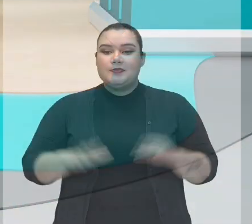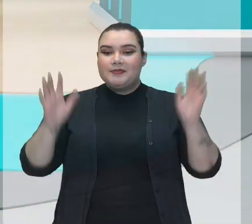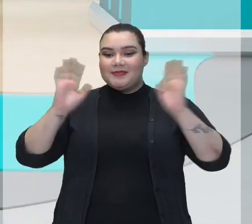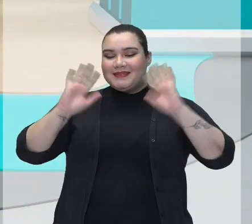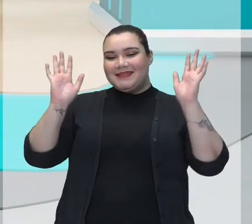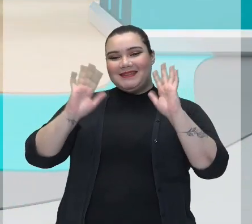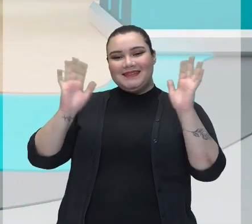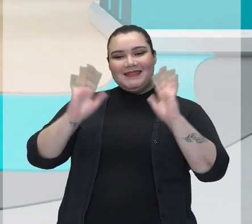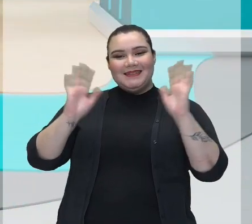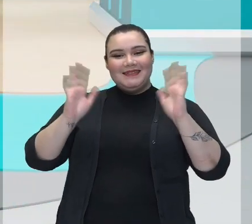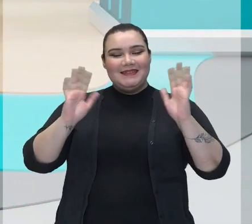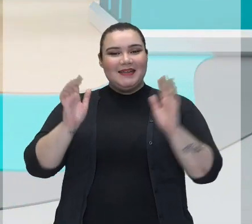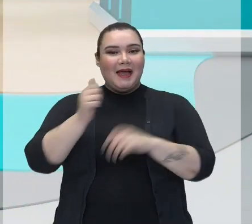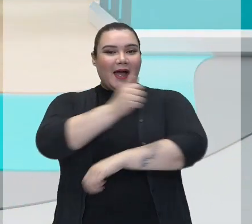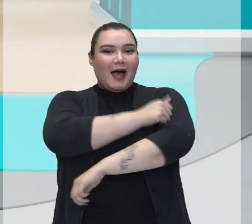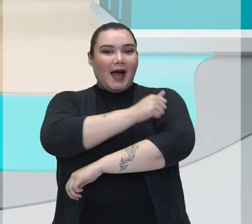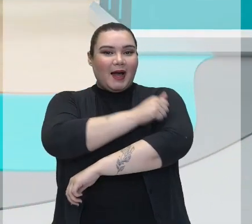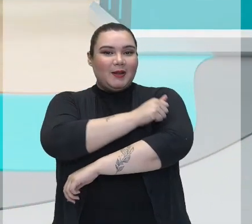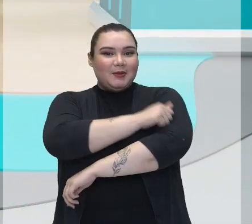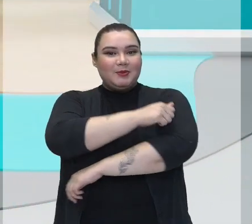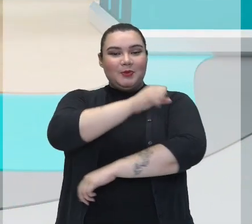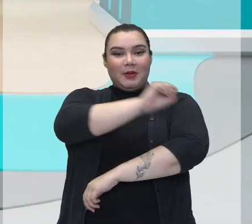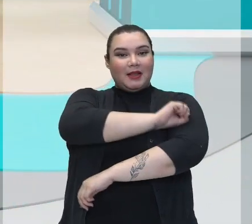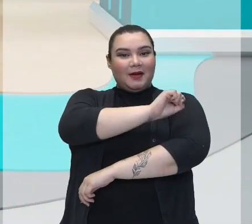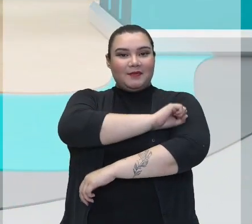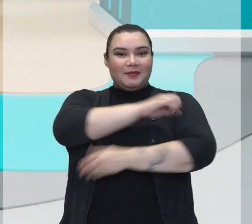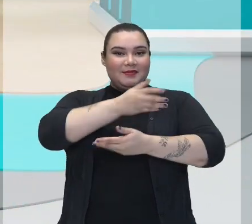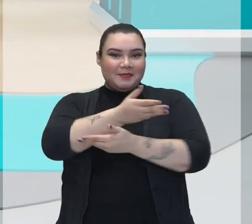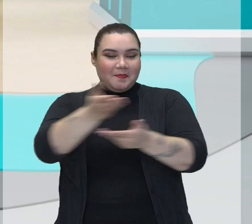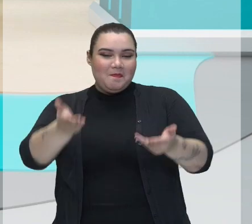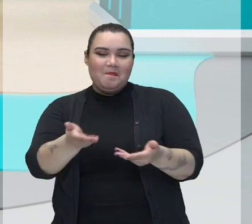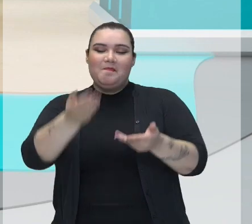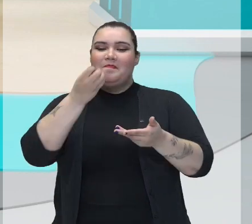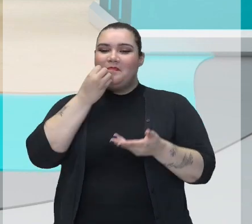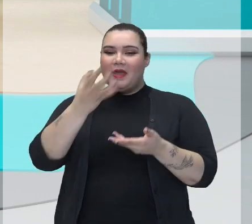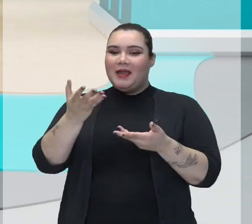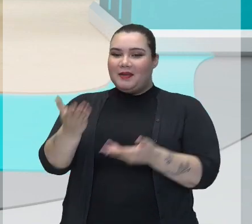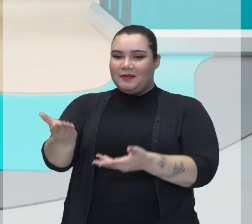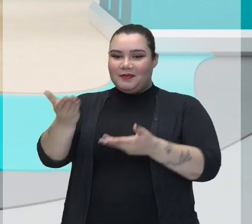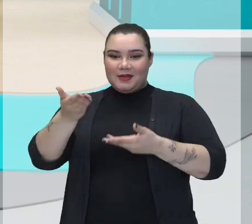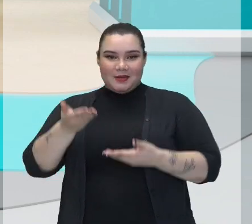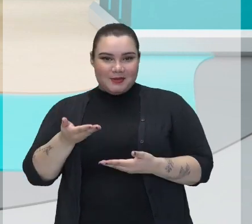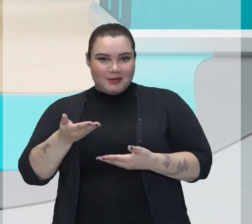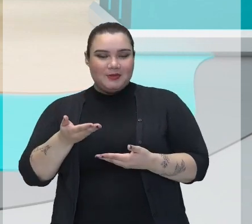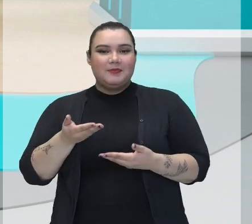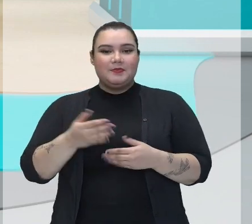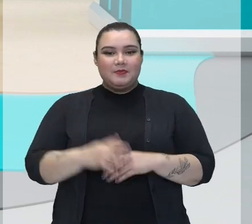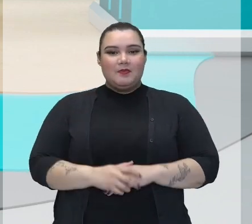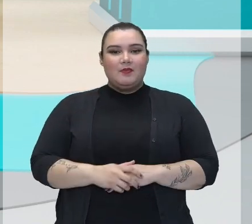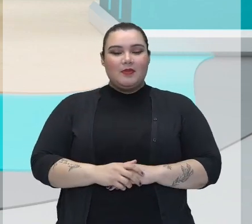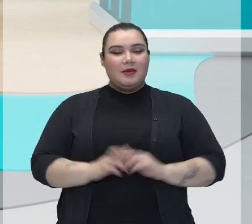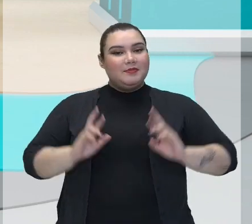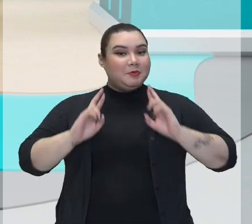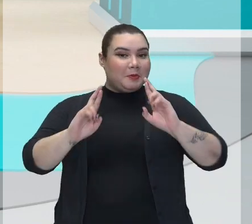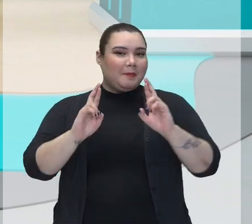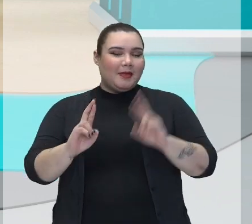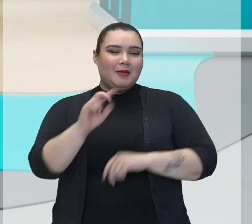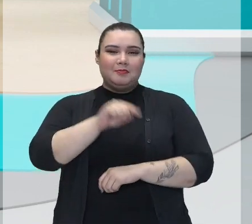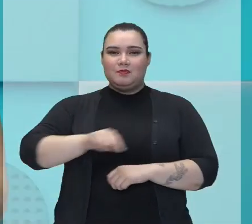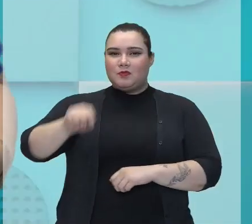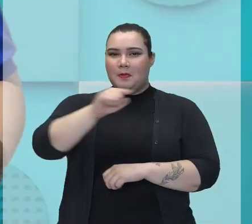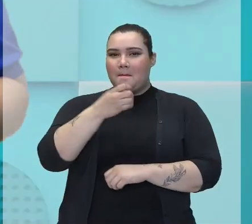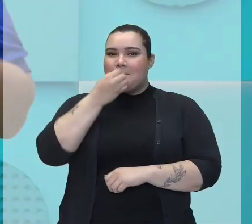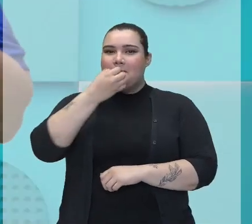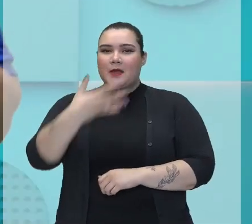Olá, queridos alunos do 8º ano, sejam todos bem-vindos. Espero que vocês estejam